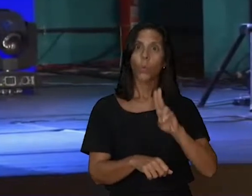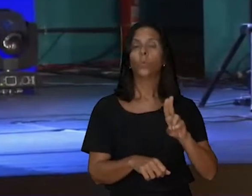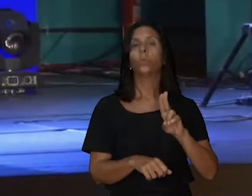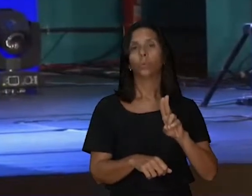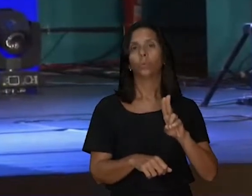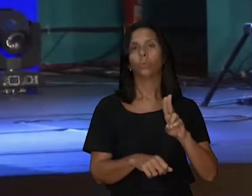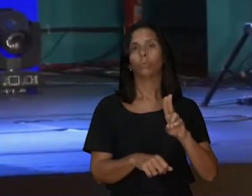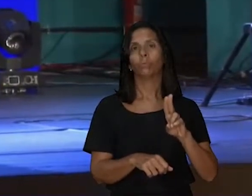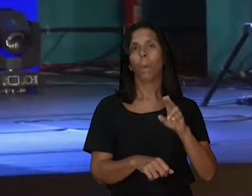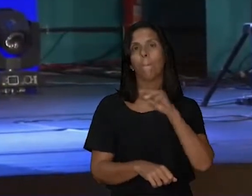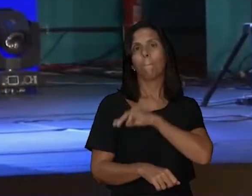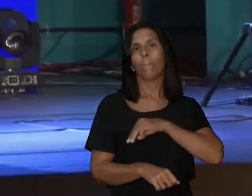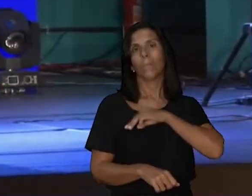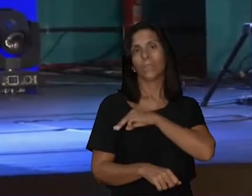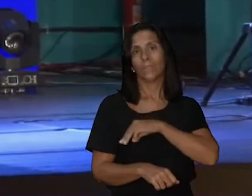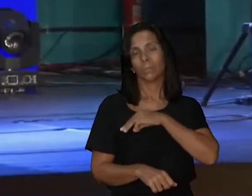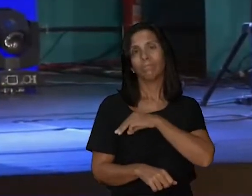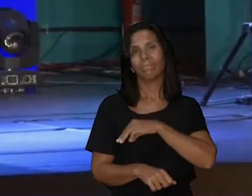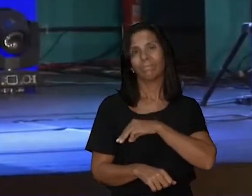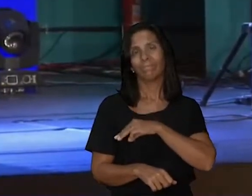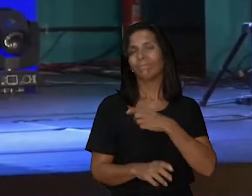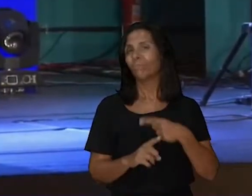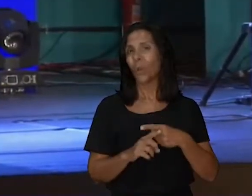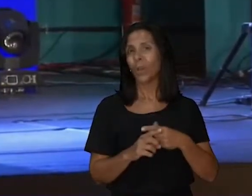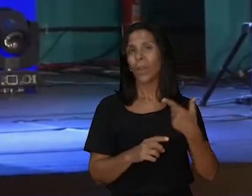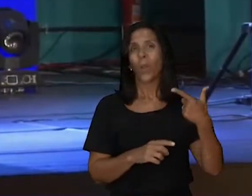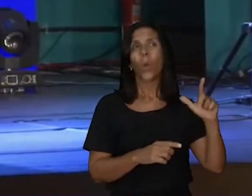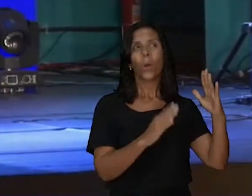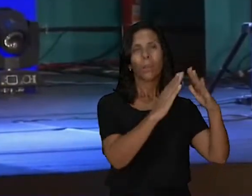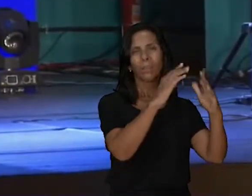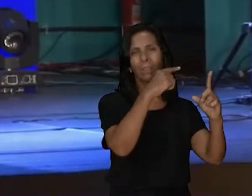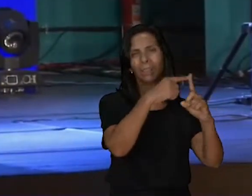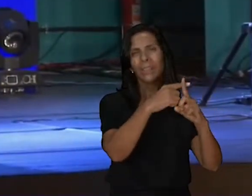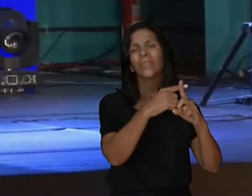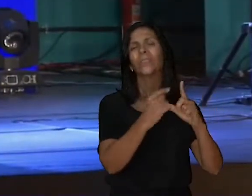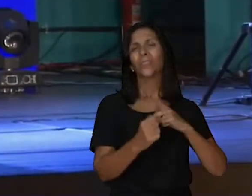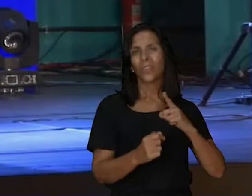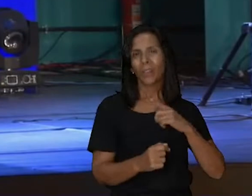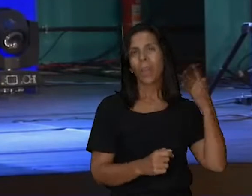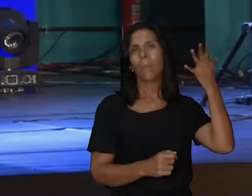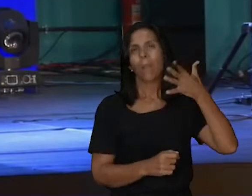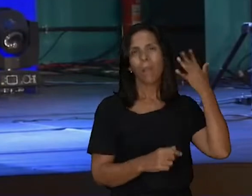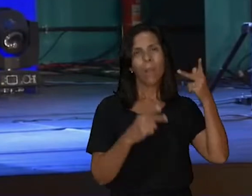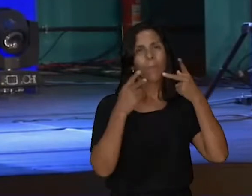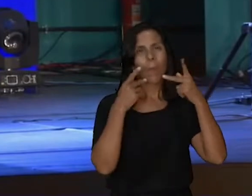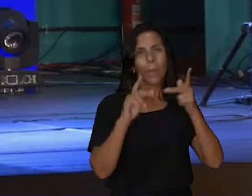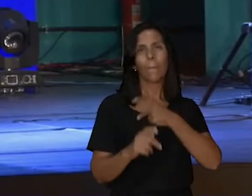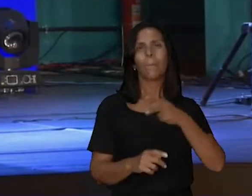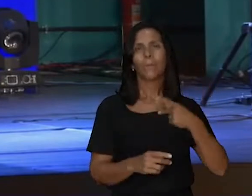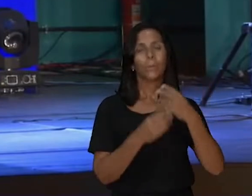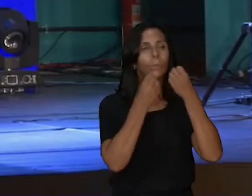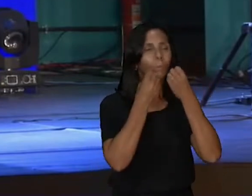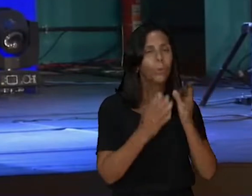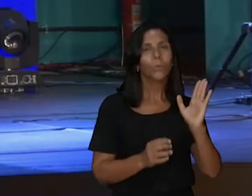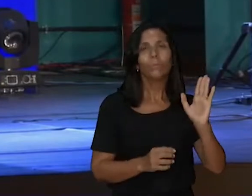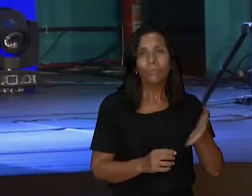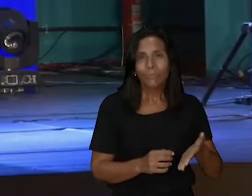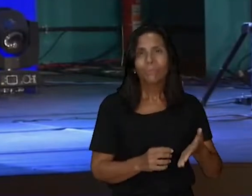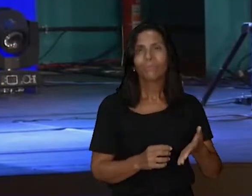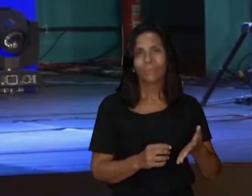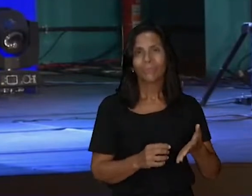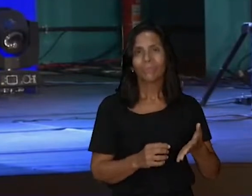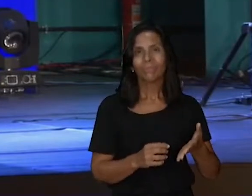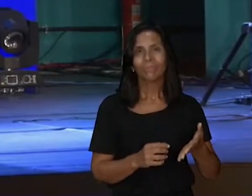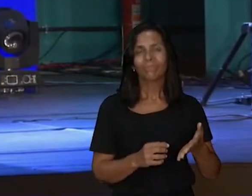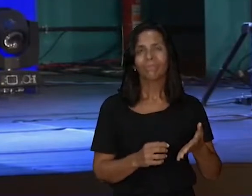Entre rodar para pregar nas igrejas que já tem bons pastores, bons pregadores, gente que está dando certo e tem muitos para